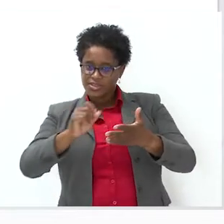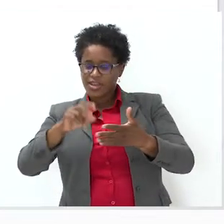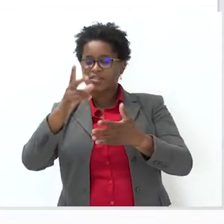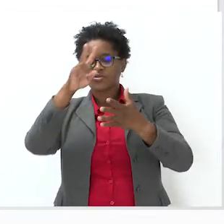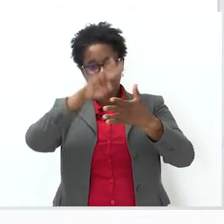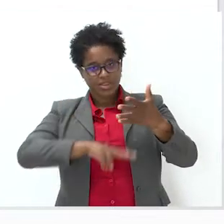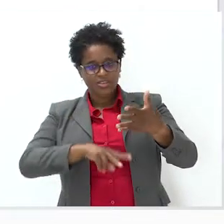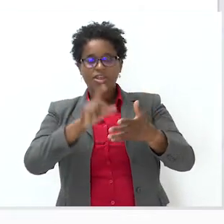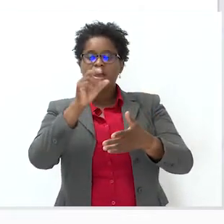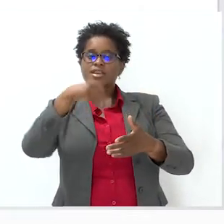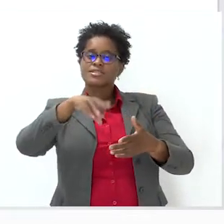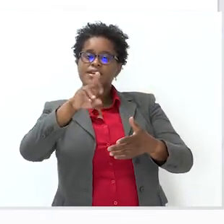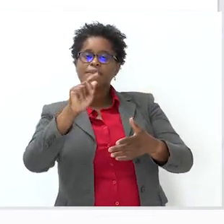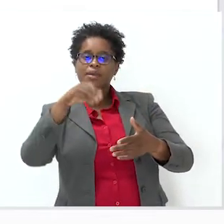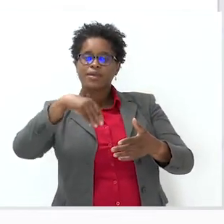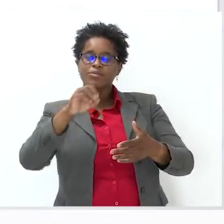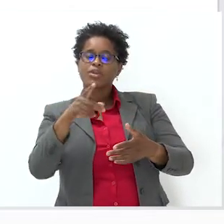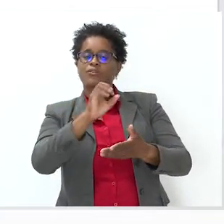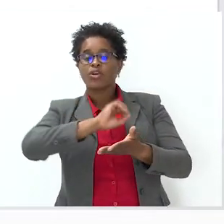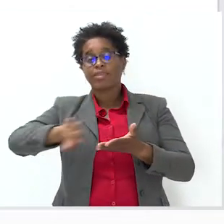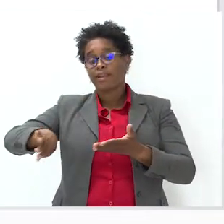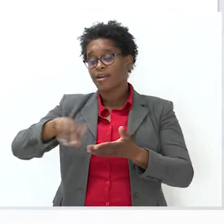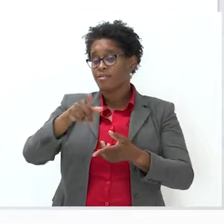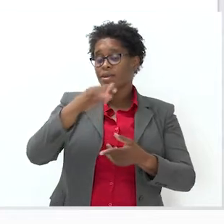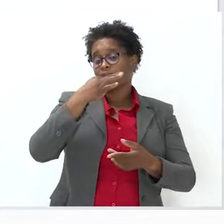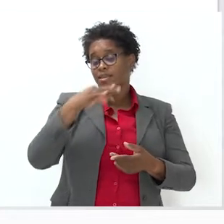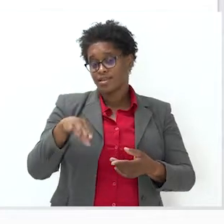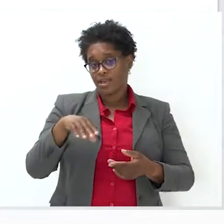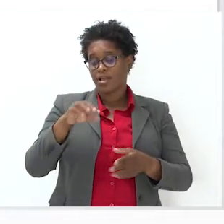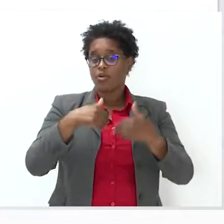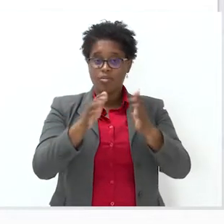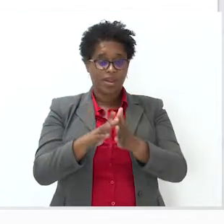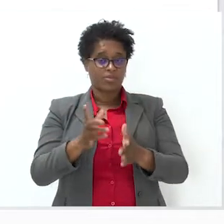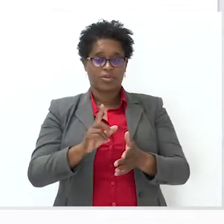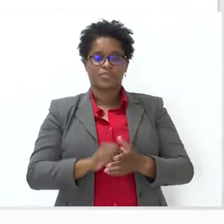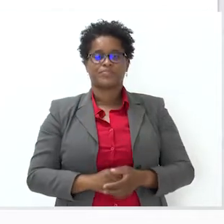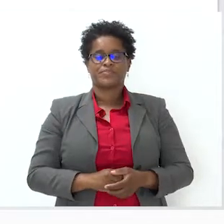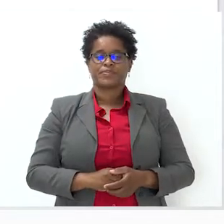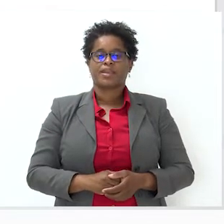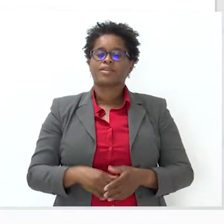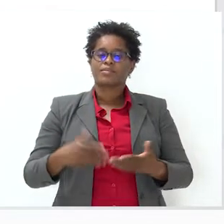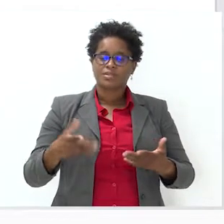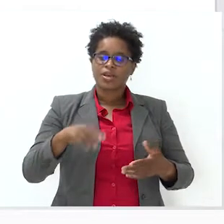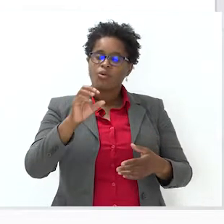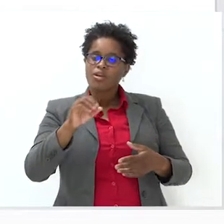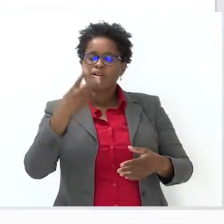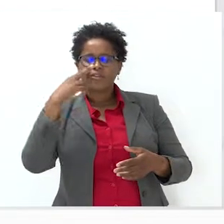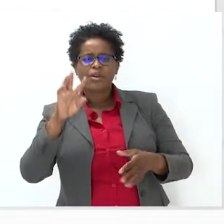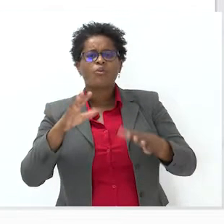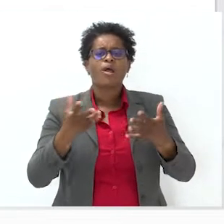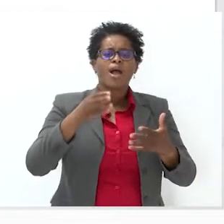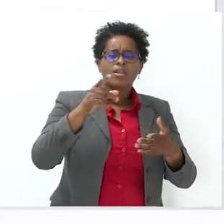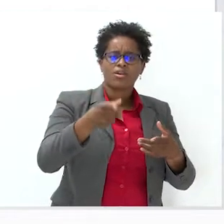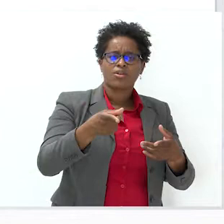Completa o texto com as preposições que foram retiradas para deixá-lo completo. Então, vamos ver quais são